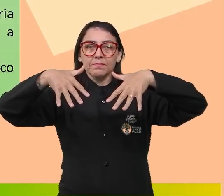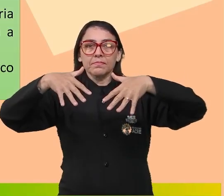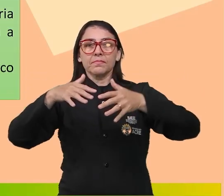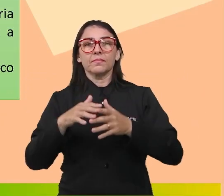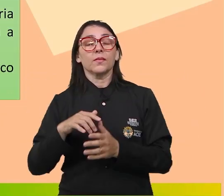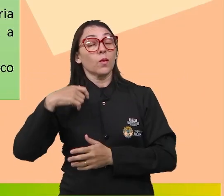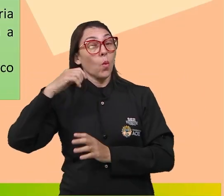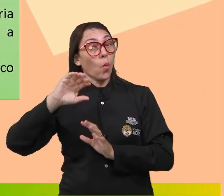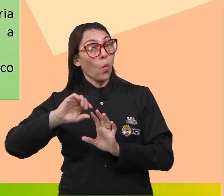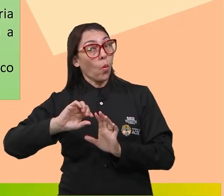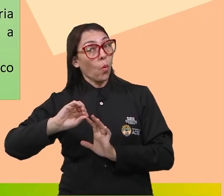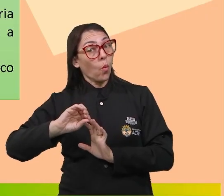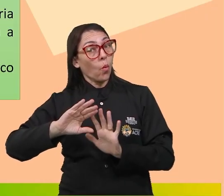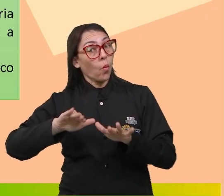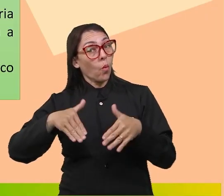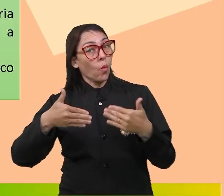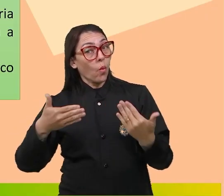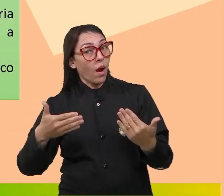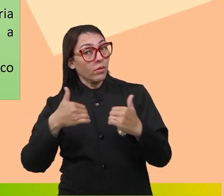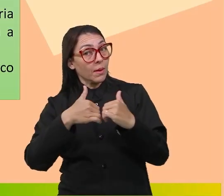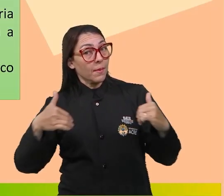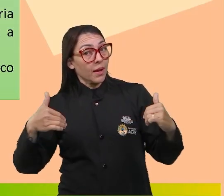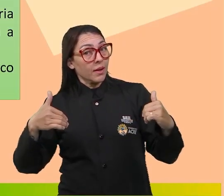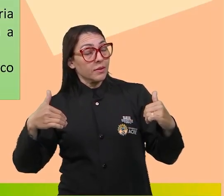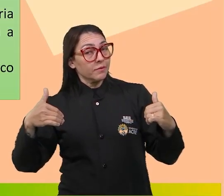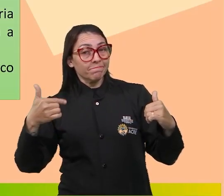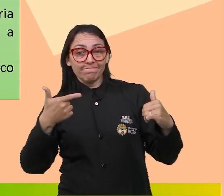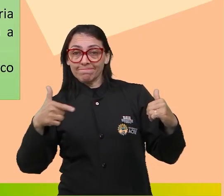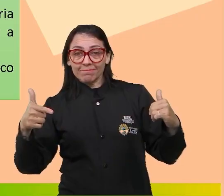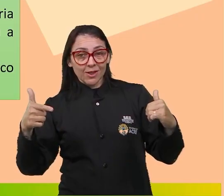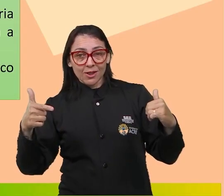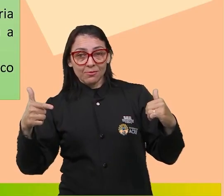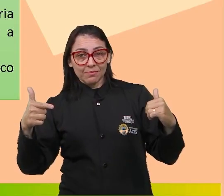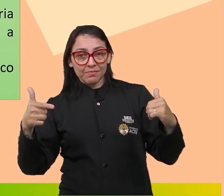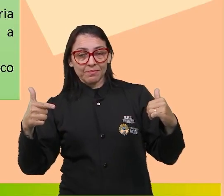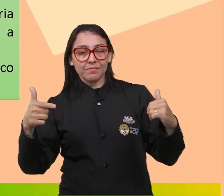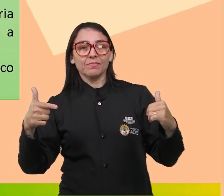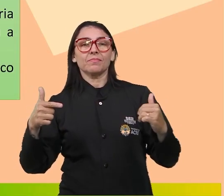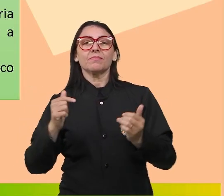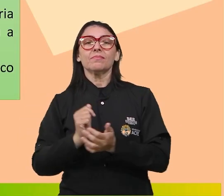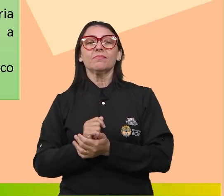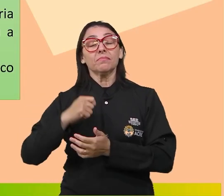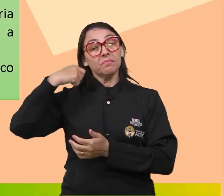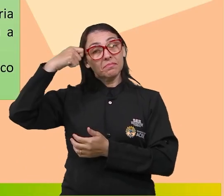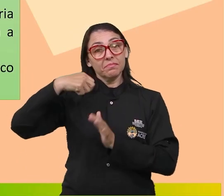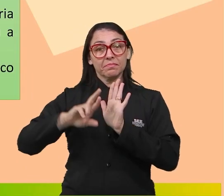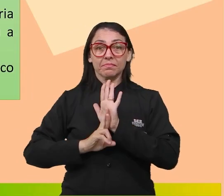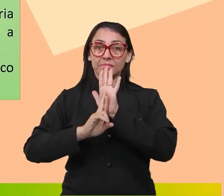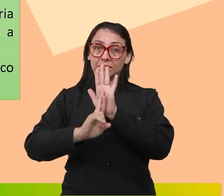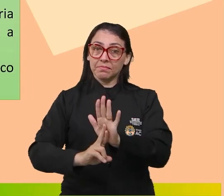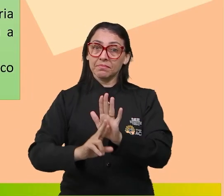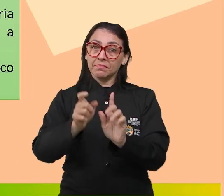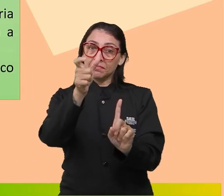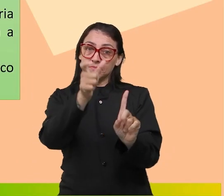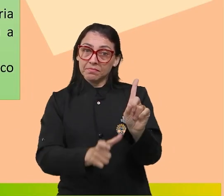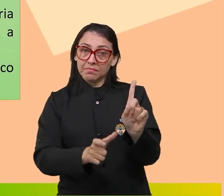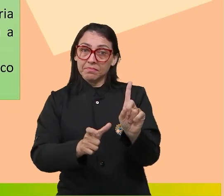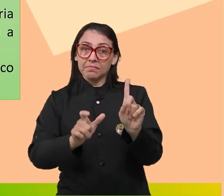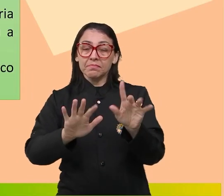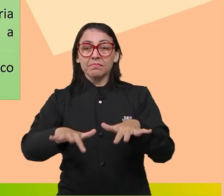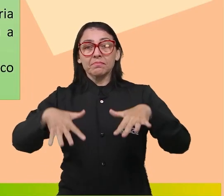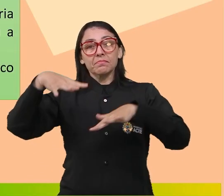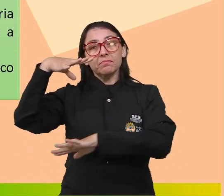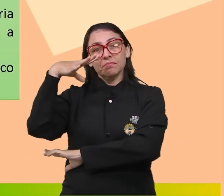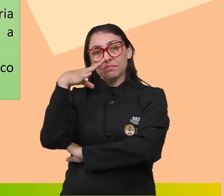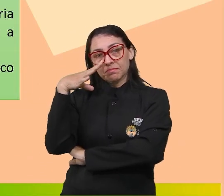atores, observe a palavra separação, atores e público, na qual os atores representam seus personagens e a